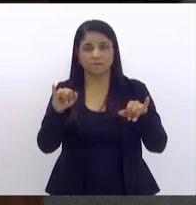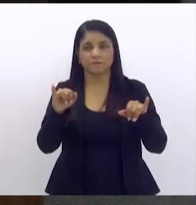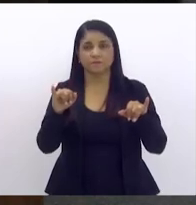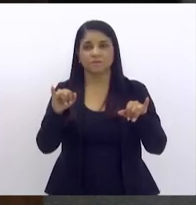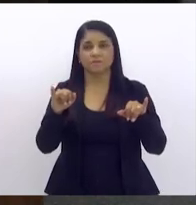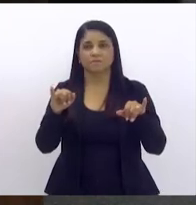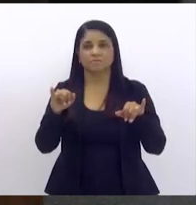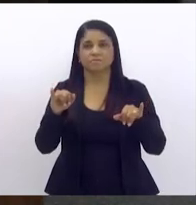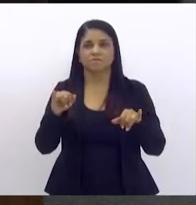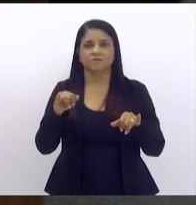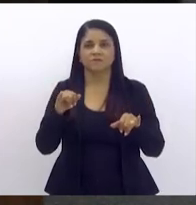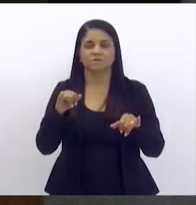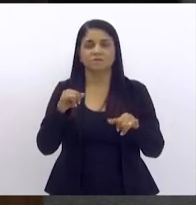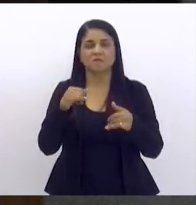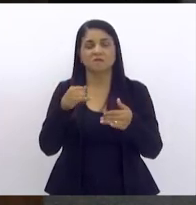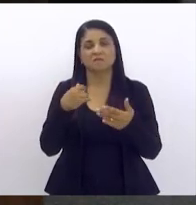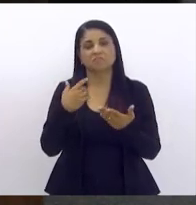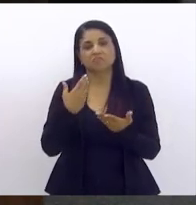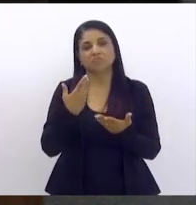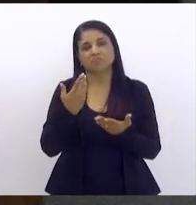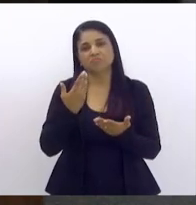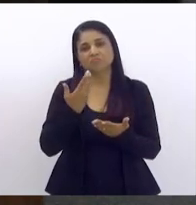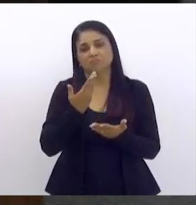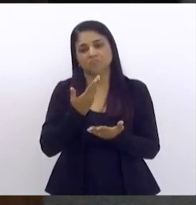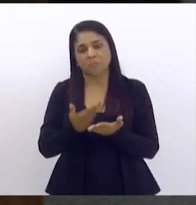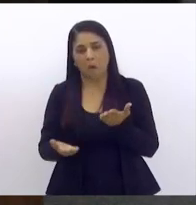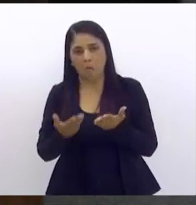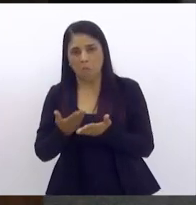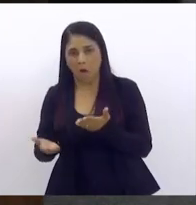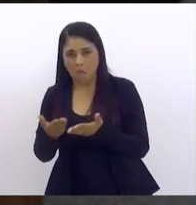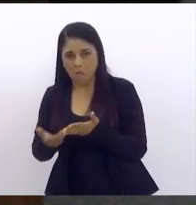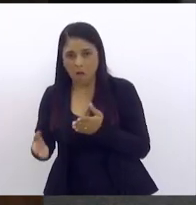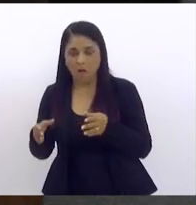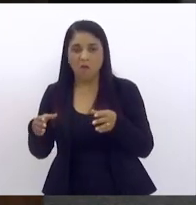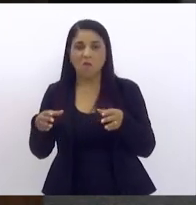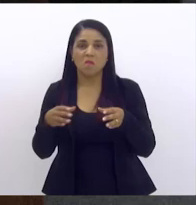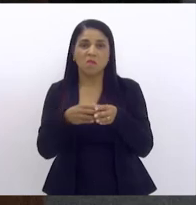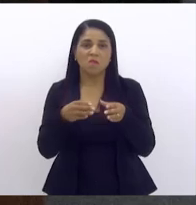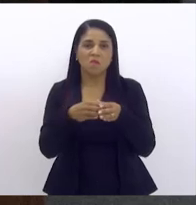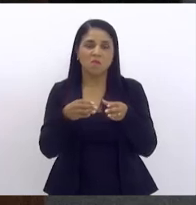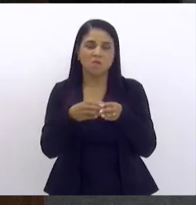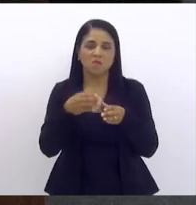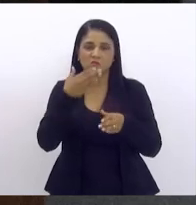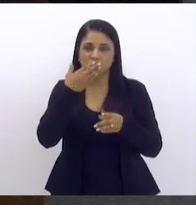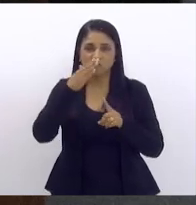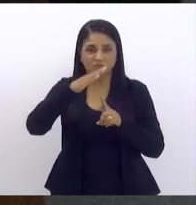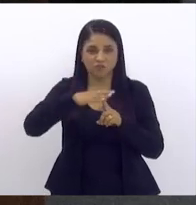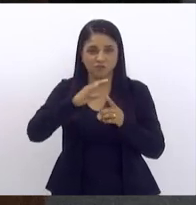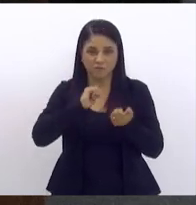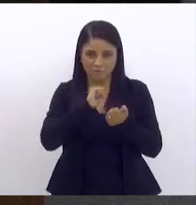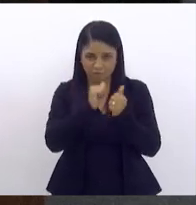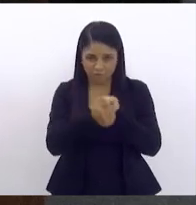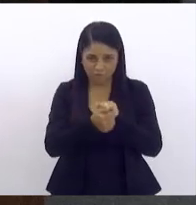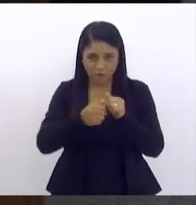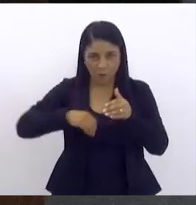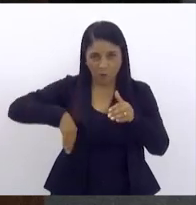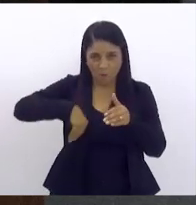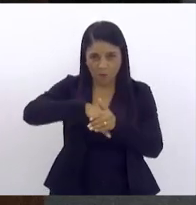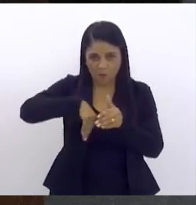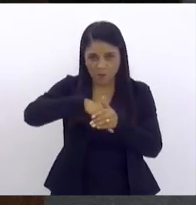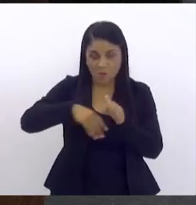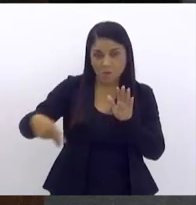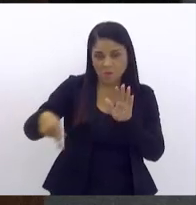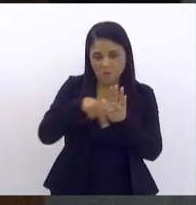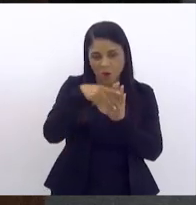várias derrotas do nosso time aqui na Câmara, entendeu? O nosso time de futebol, e hoje nós